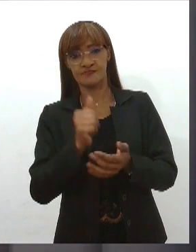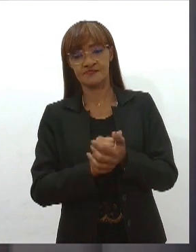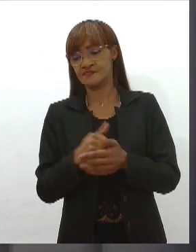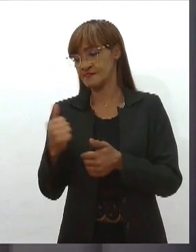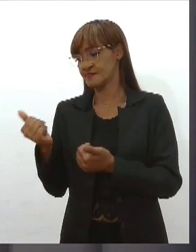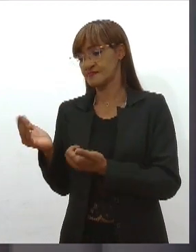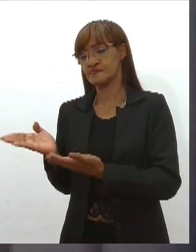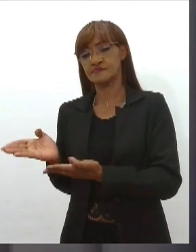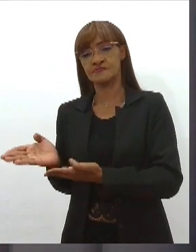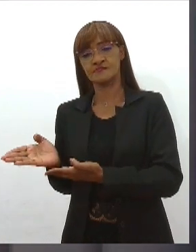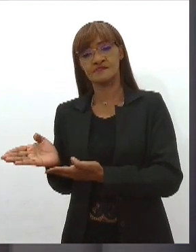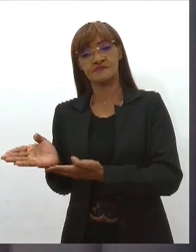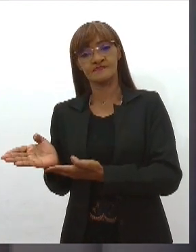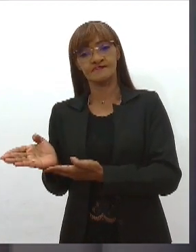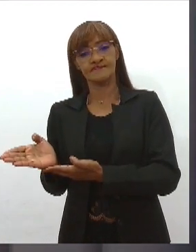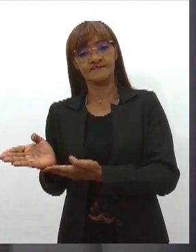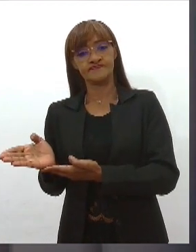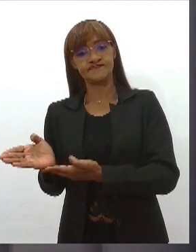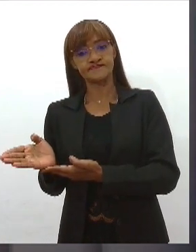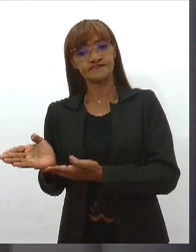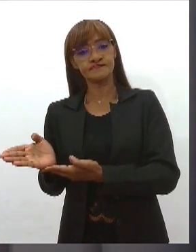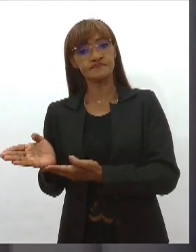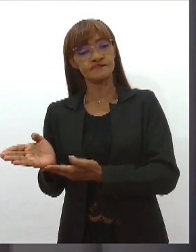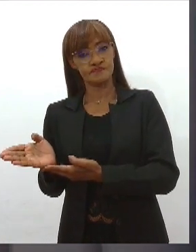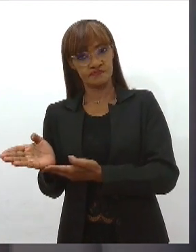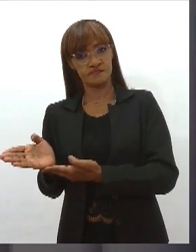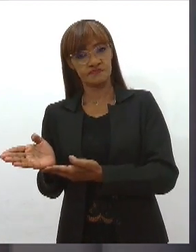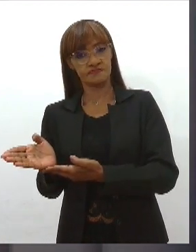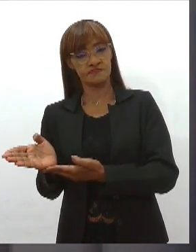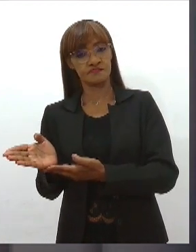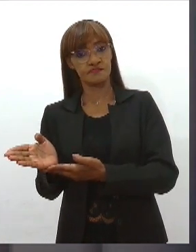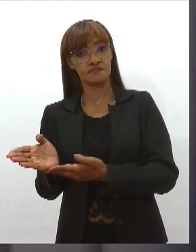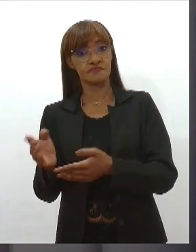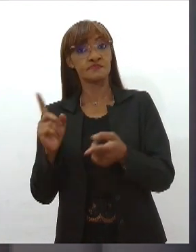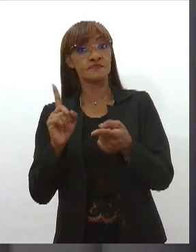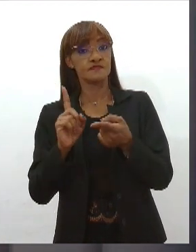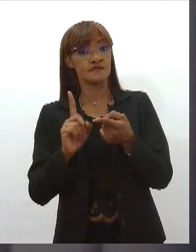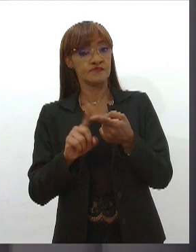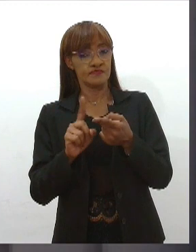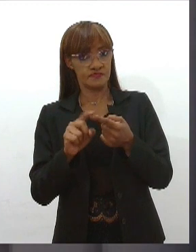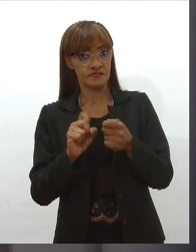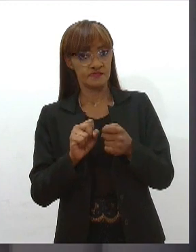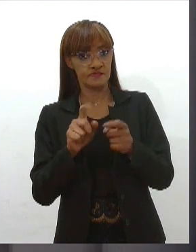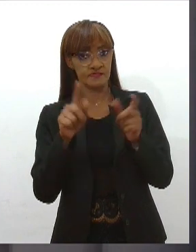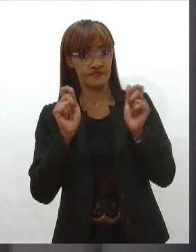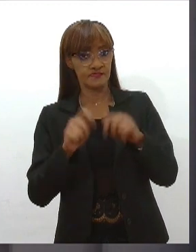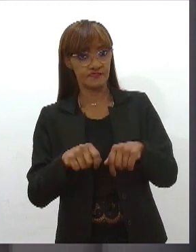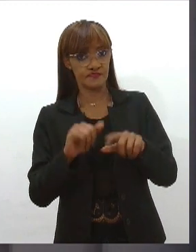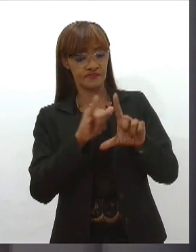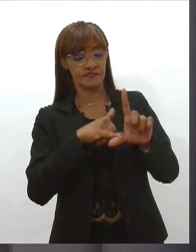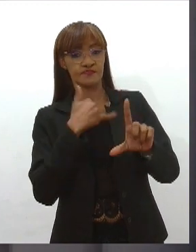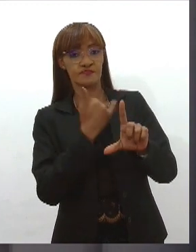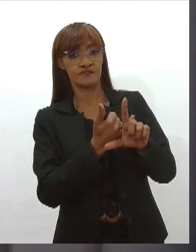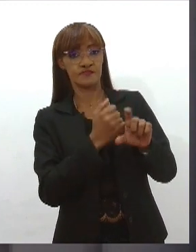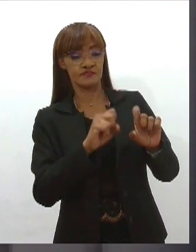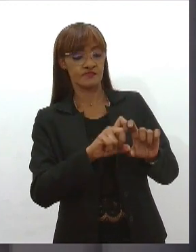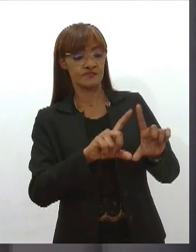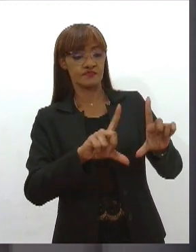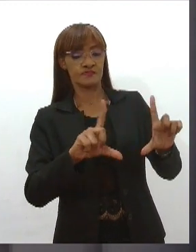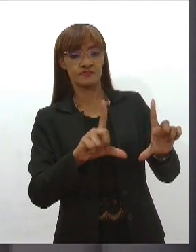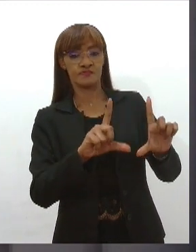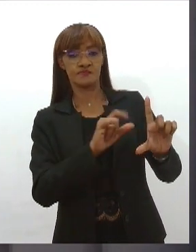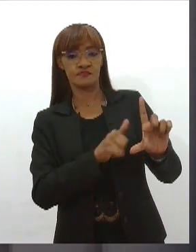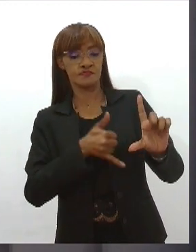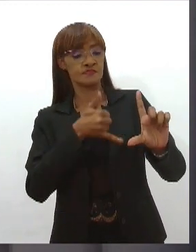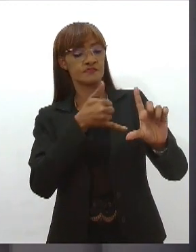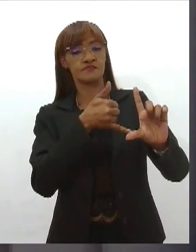o @TVAlesi5.2. No Twitter, @TVAlesi. E para acessar o nosso canal no YouTube, posicione a câmera do seu celular no QR